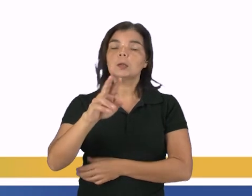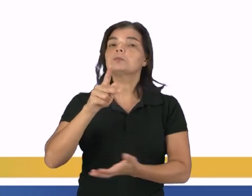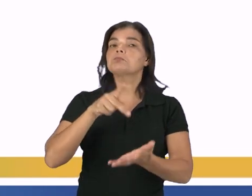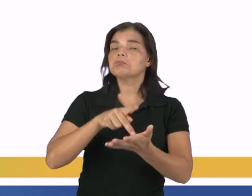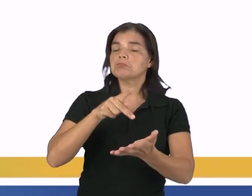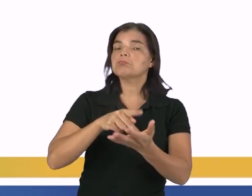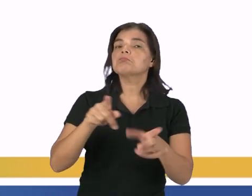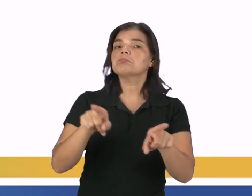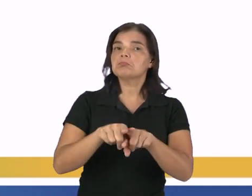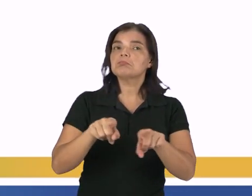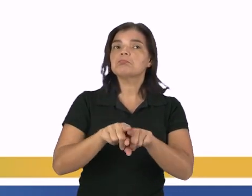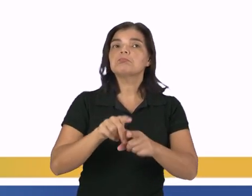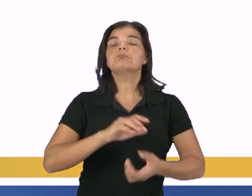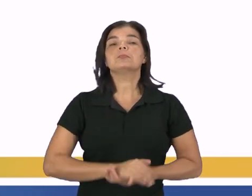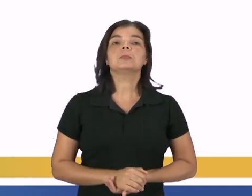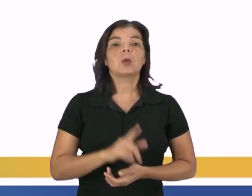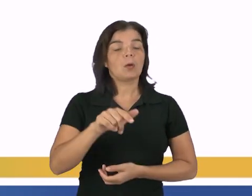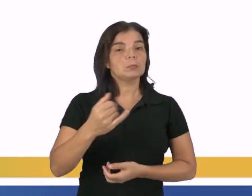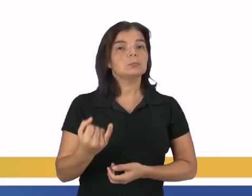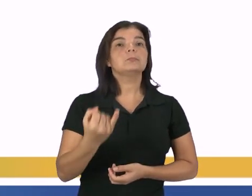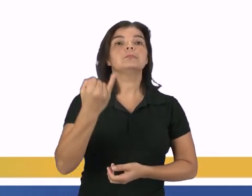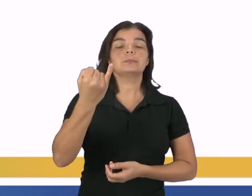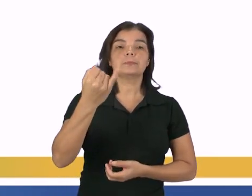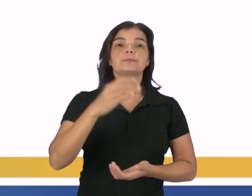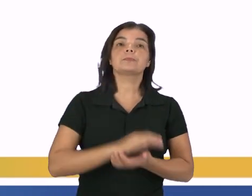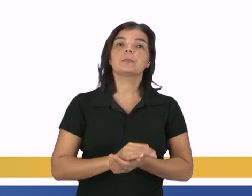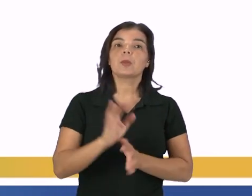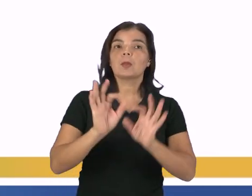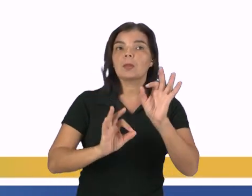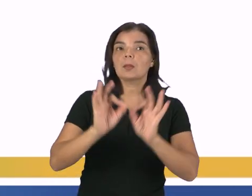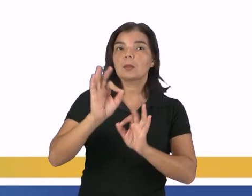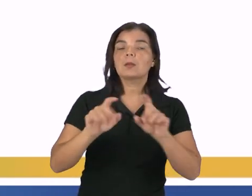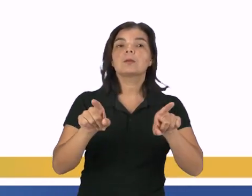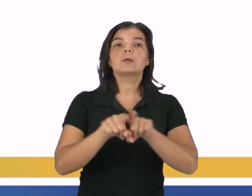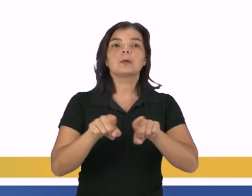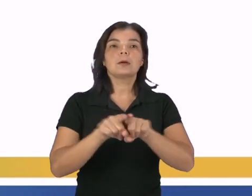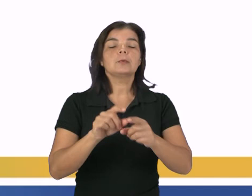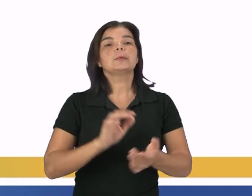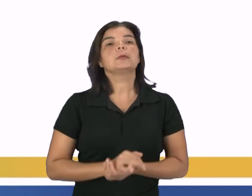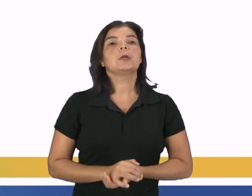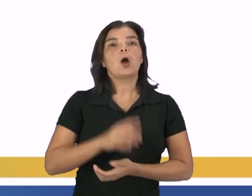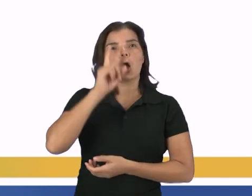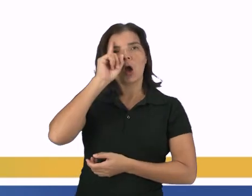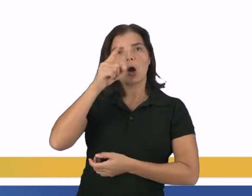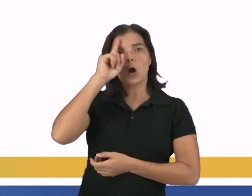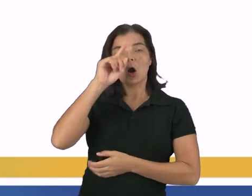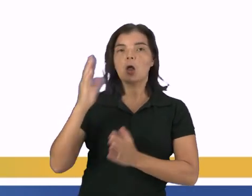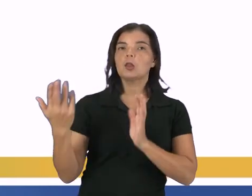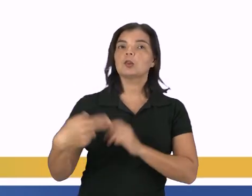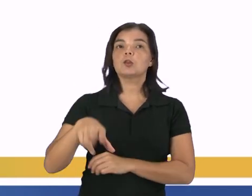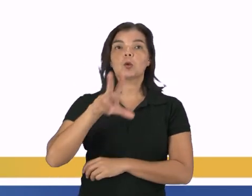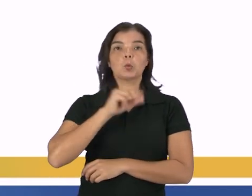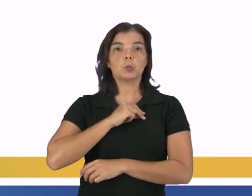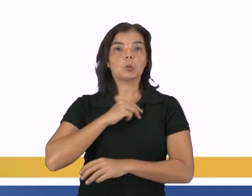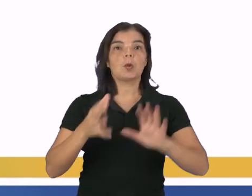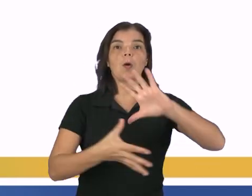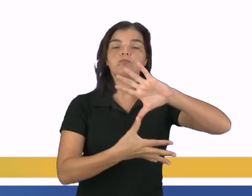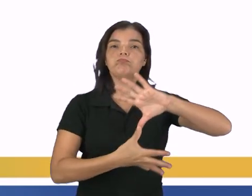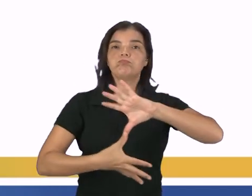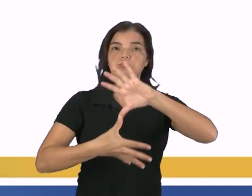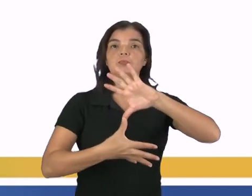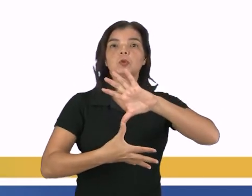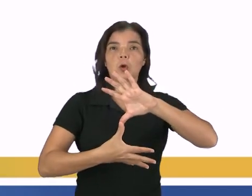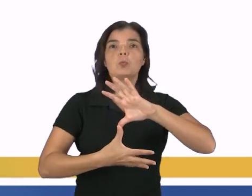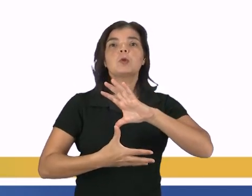Verdadeiro, também foram importantes nessa construção, certo? A dominação espanhola sobre a América